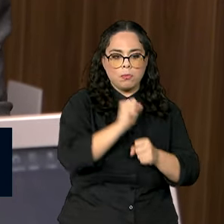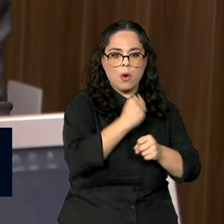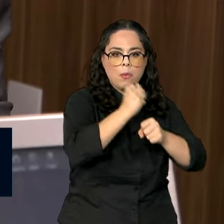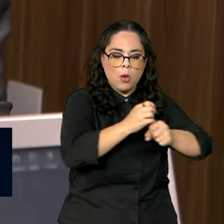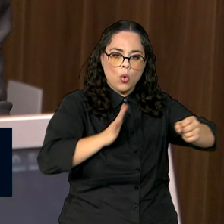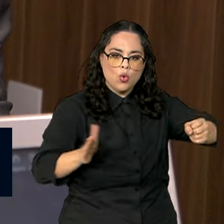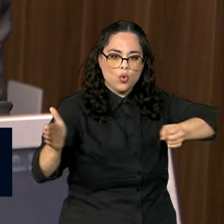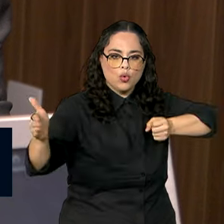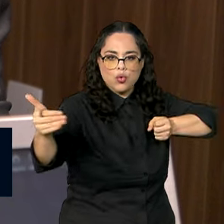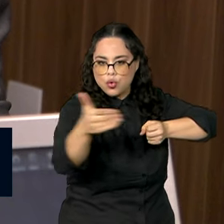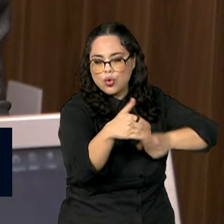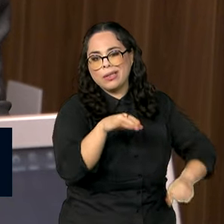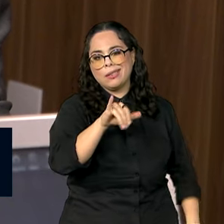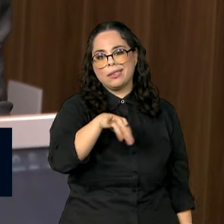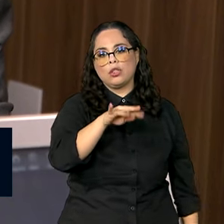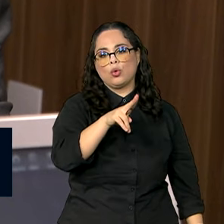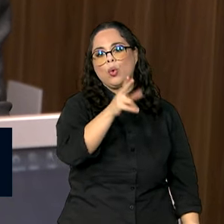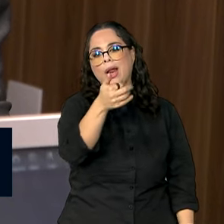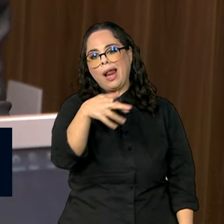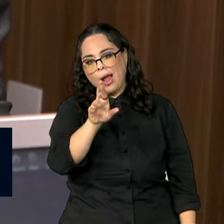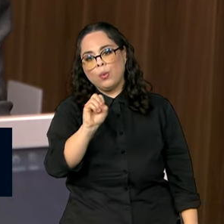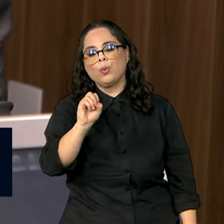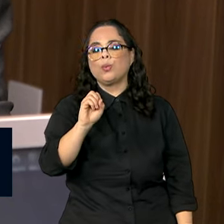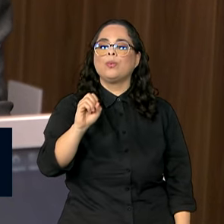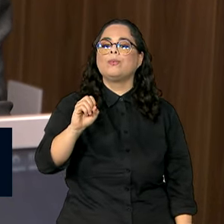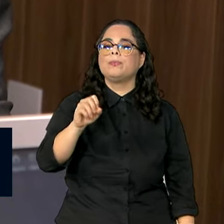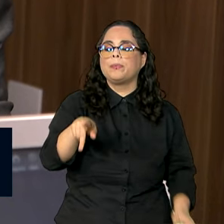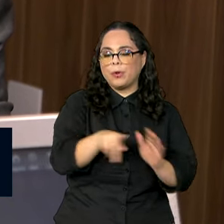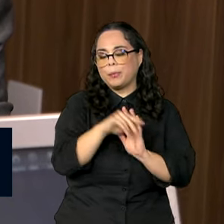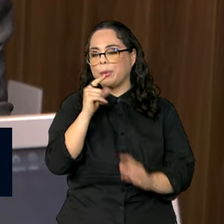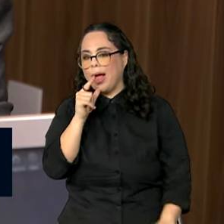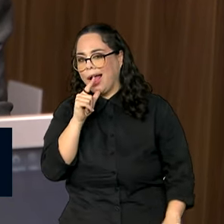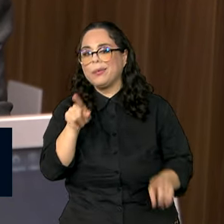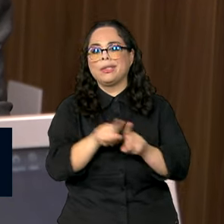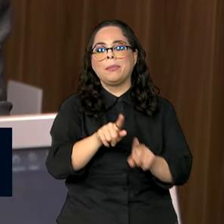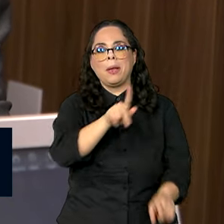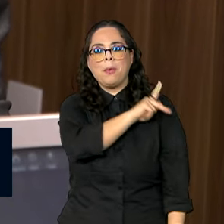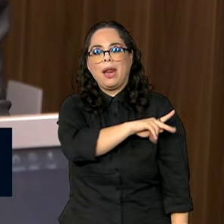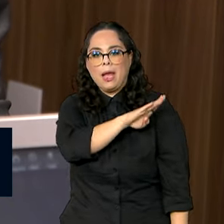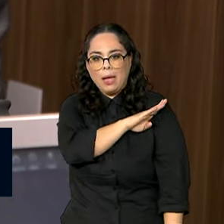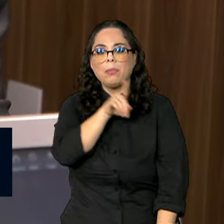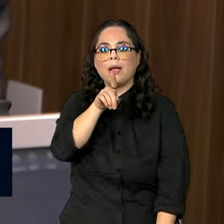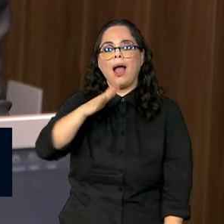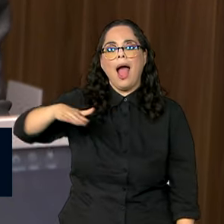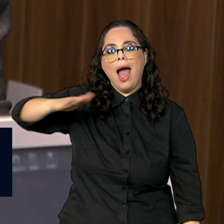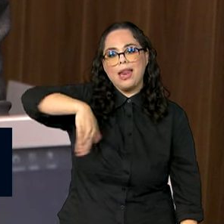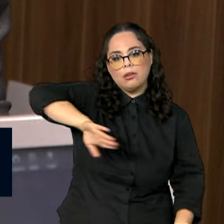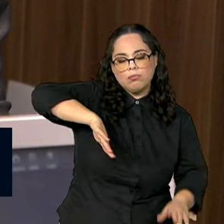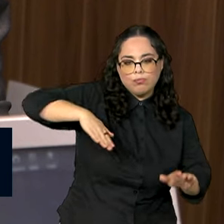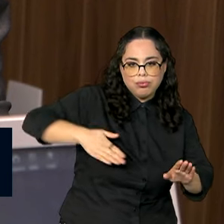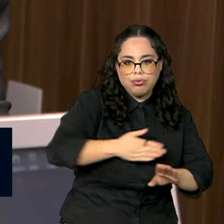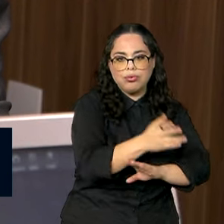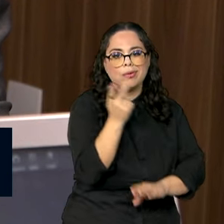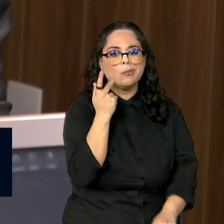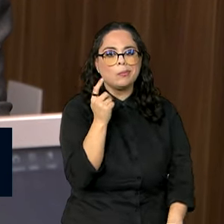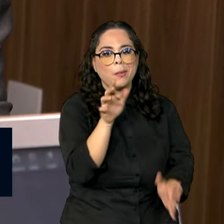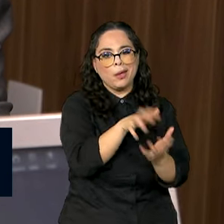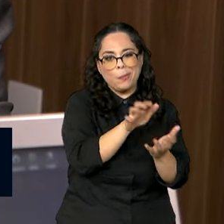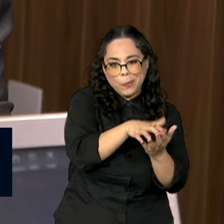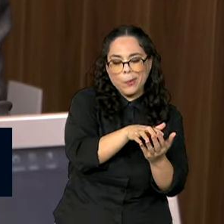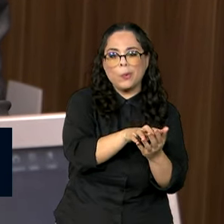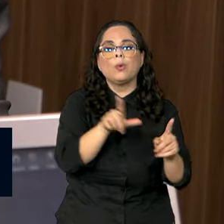Cinturão das Águas, dos vertentes litorânea na Paraíba, adutora do Agreste no estado de Pernambuco, também